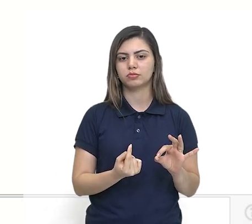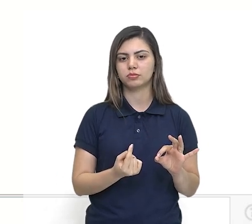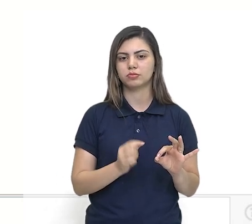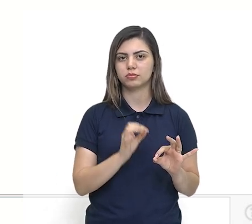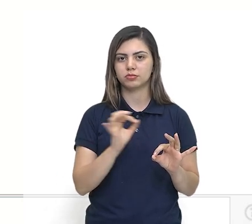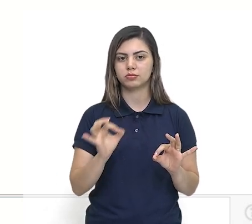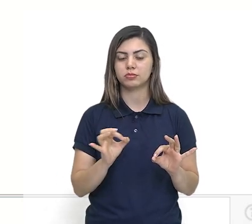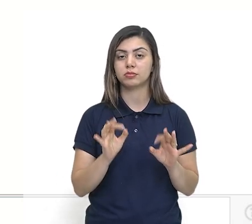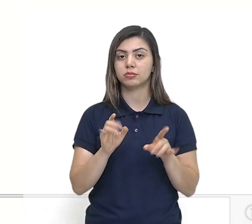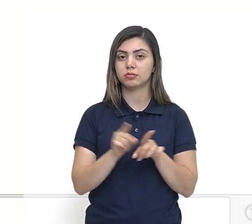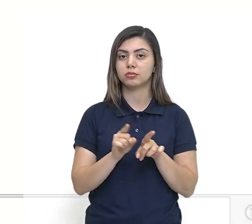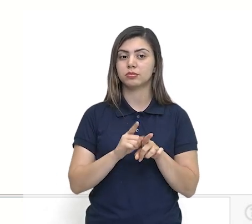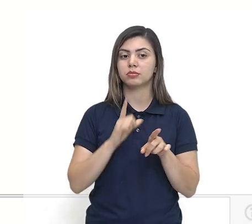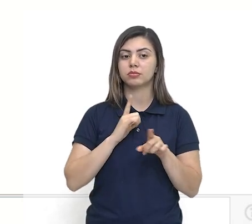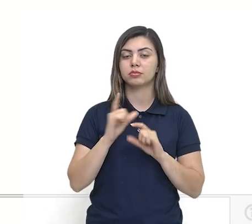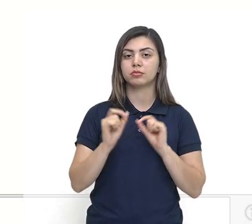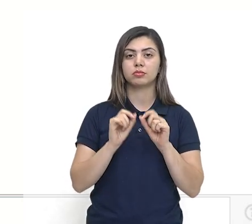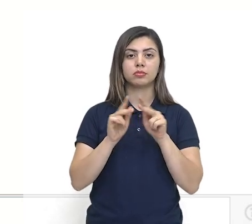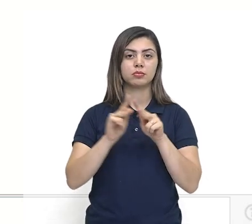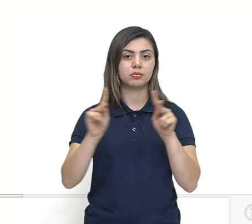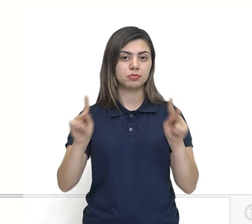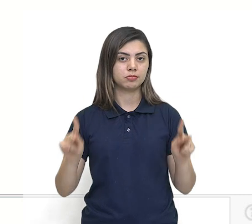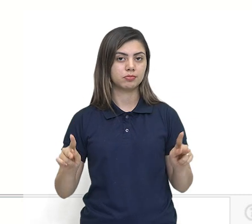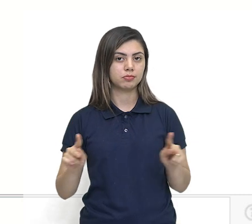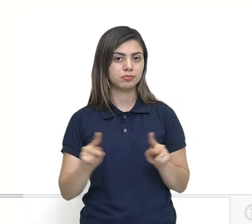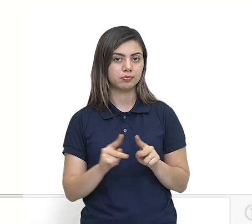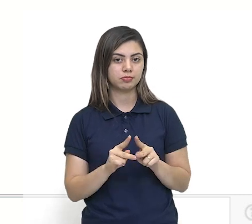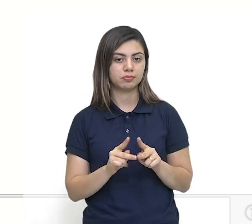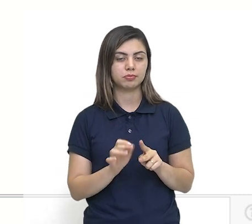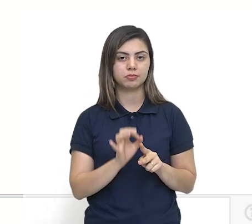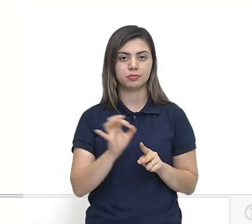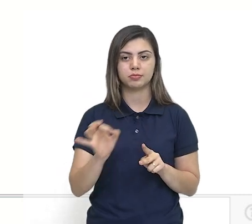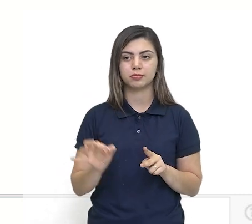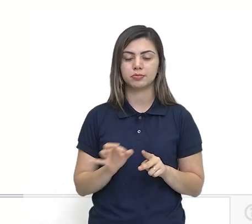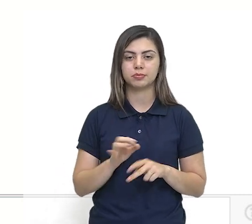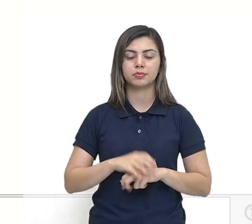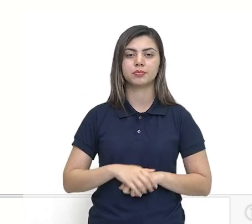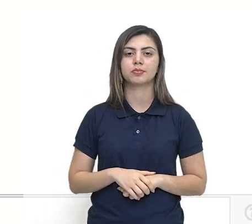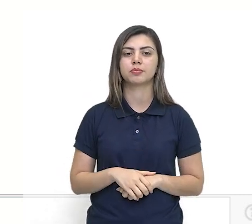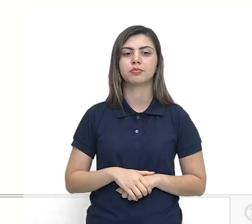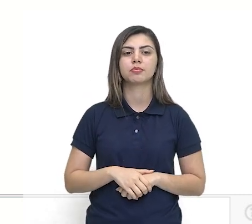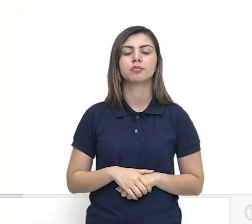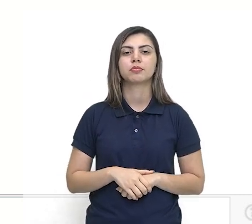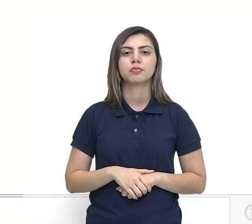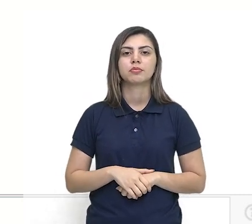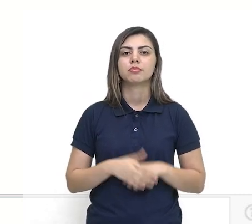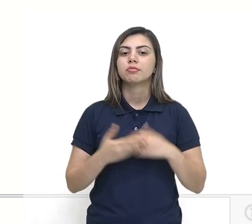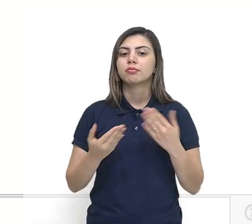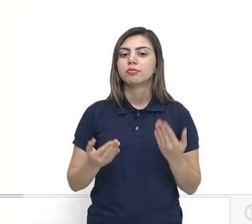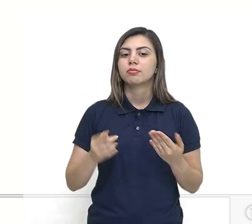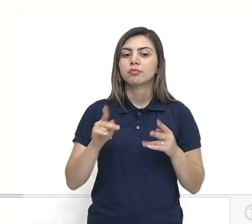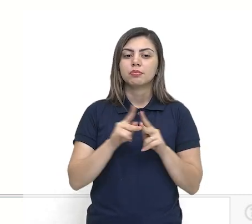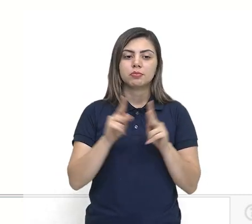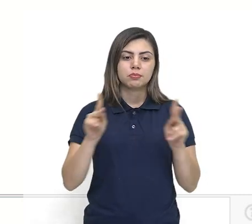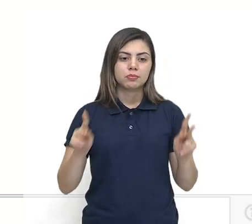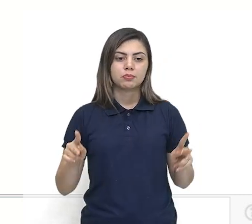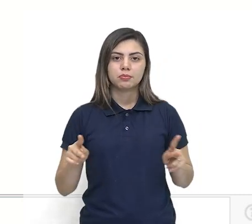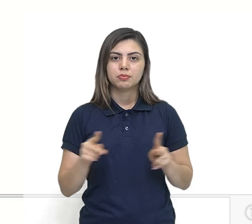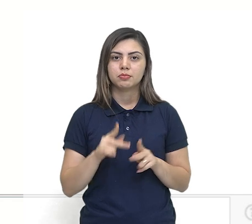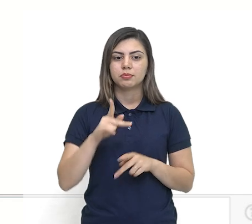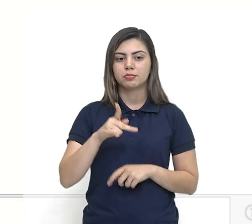temos o quê? O perímetro. O perímetro, pessoal, ele é assim chamado porque ele